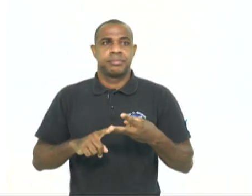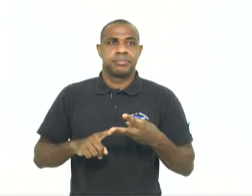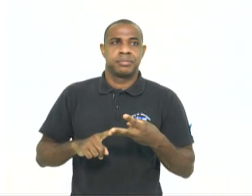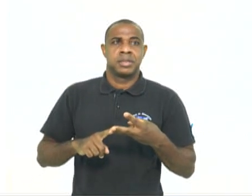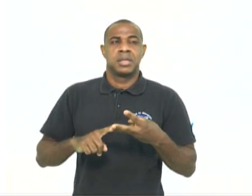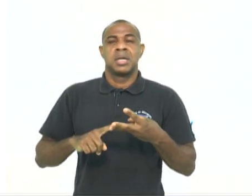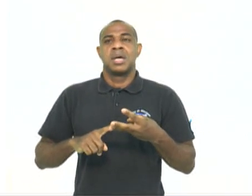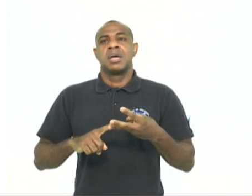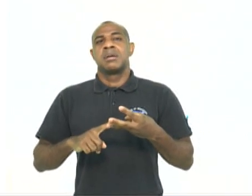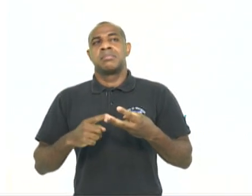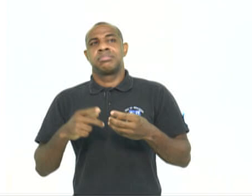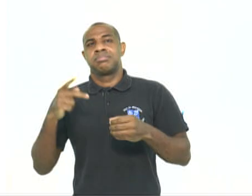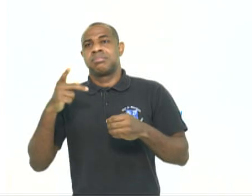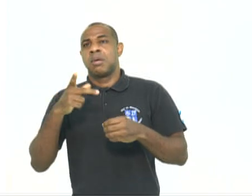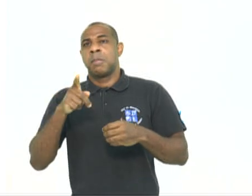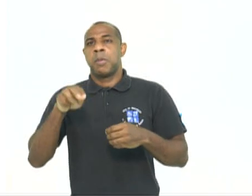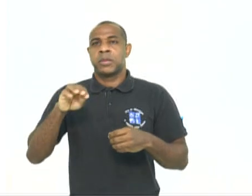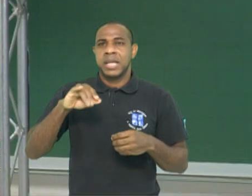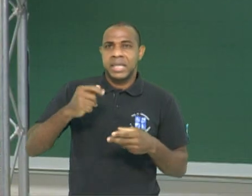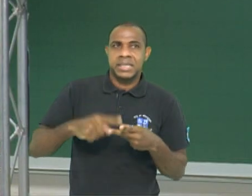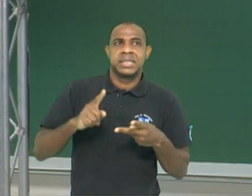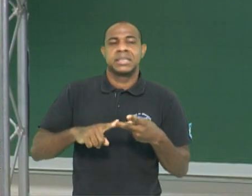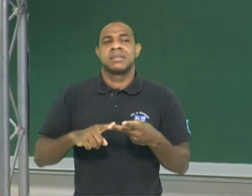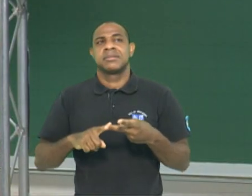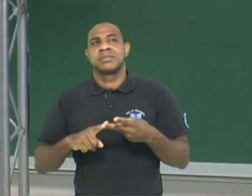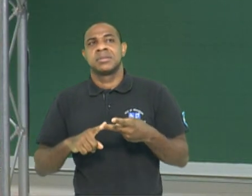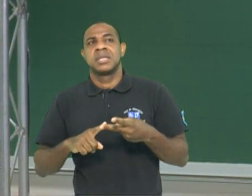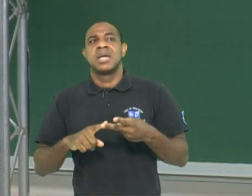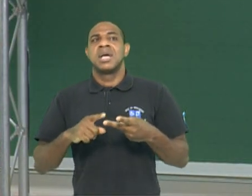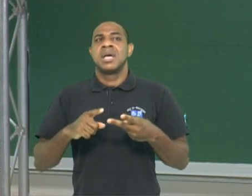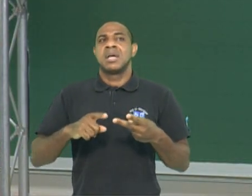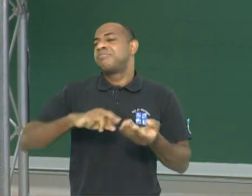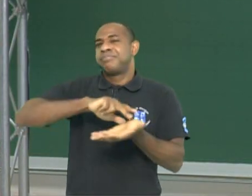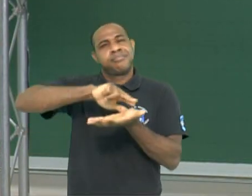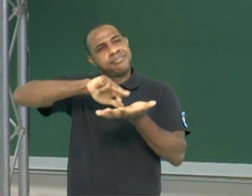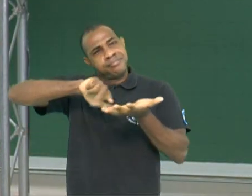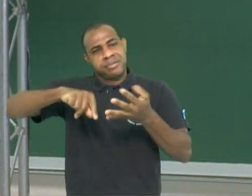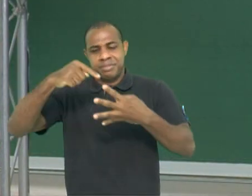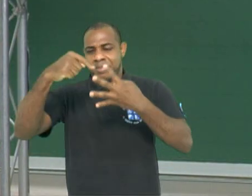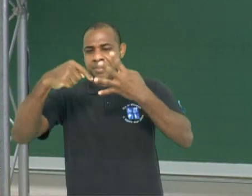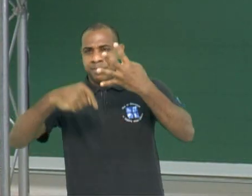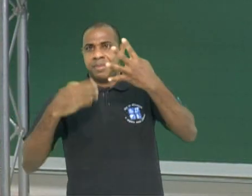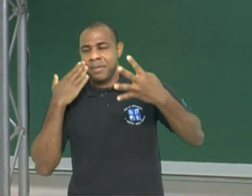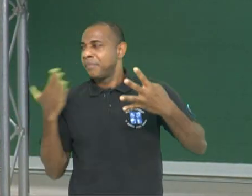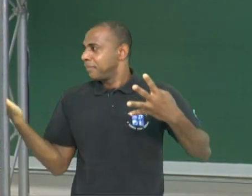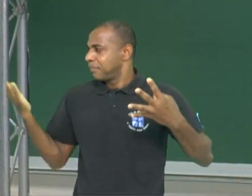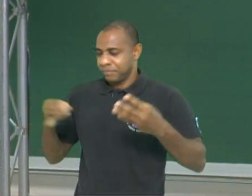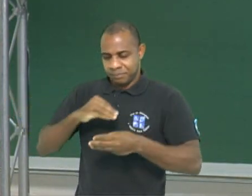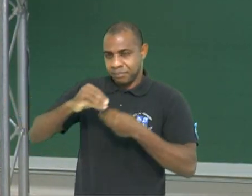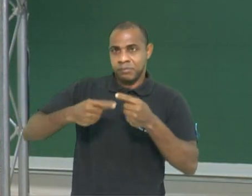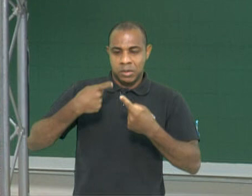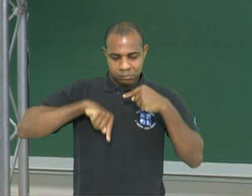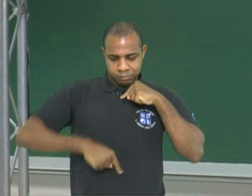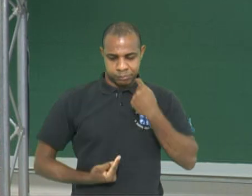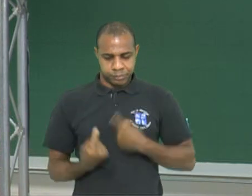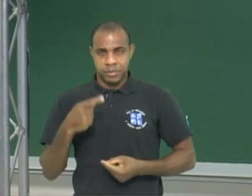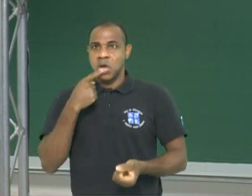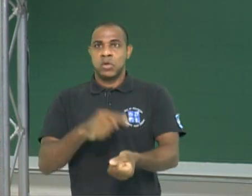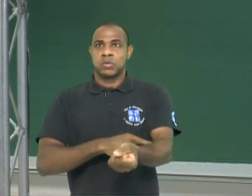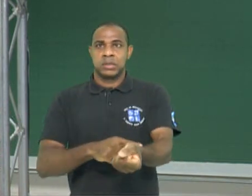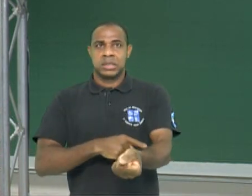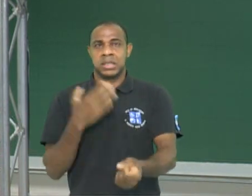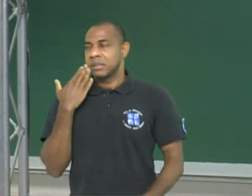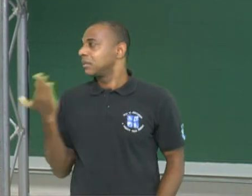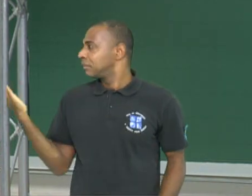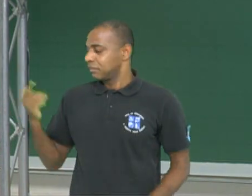hormônios, proteínas, tudo fica ali sendo transportado por esse plasma. A nível sanguíneo, de composição geral